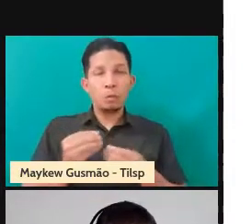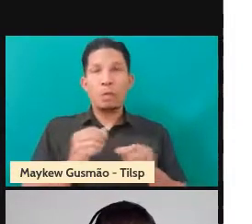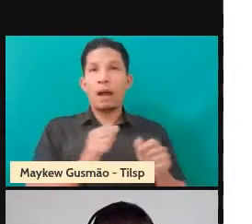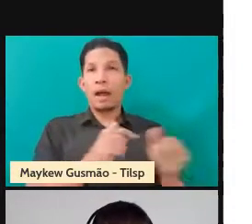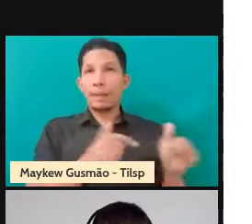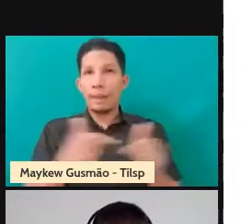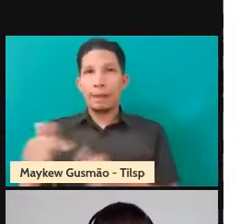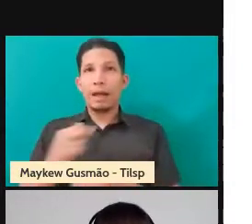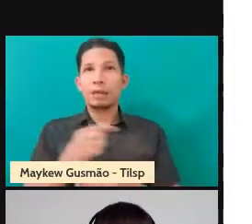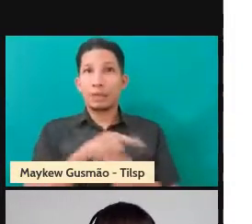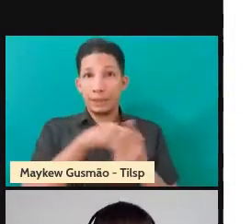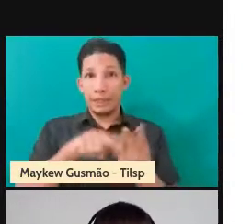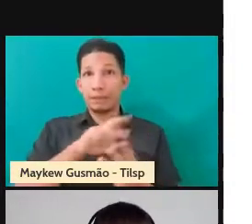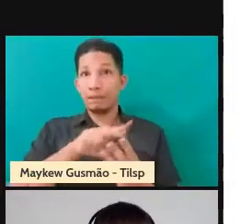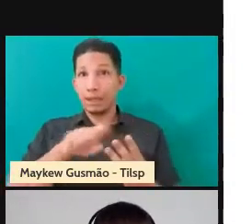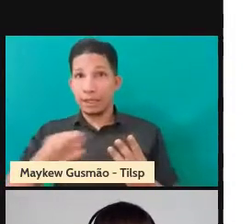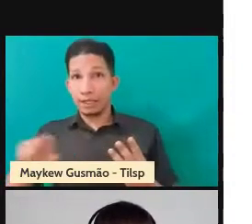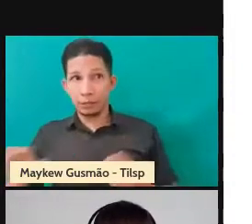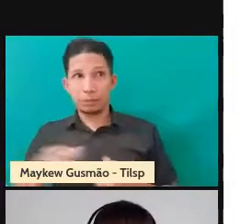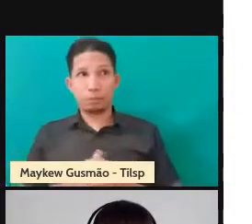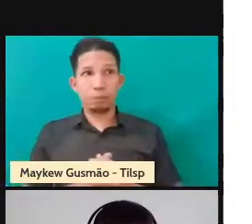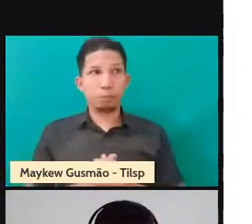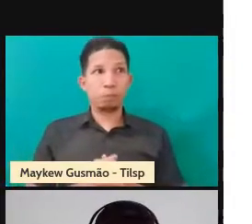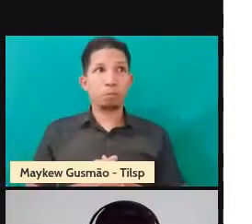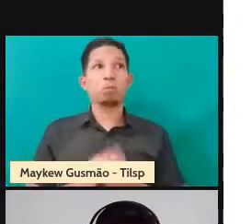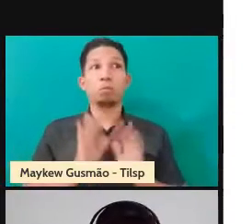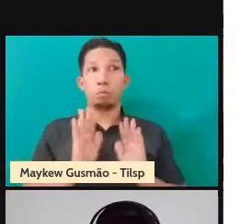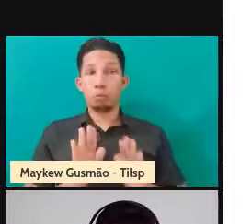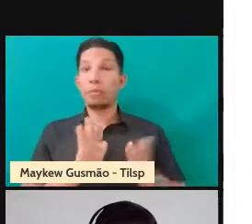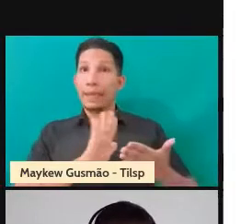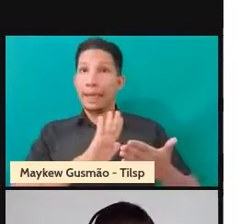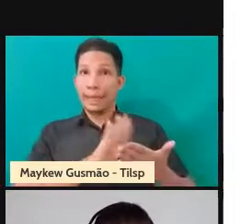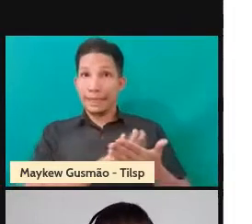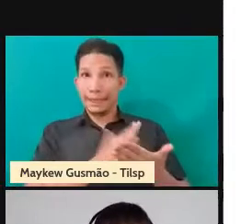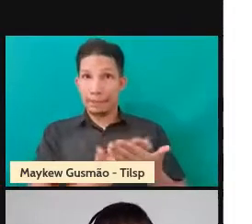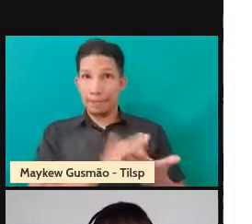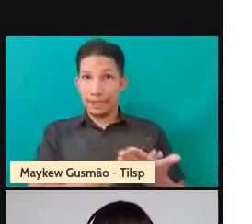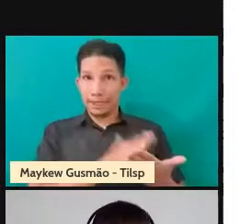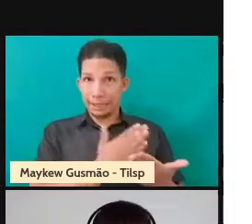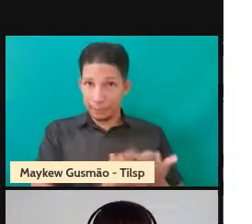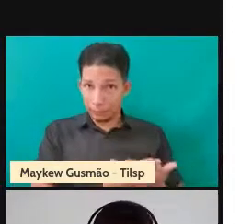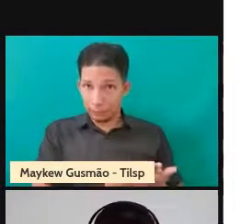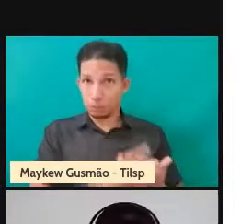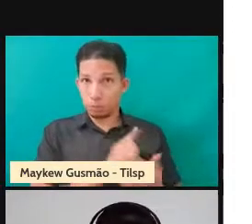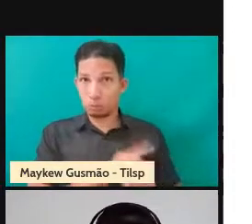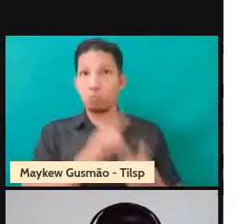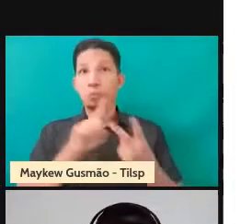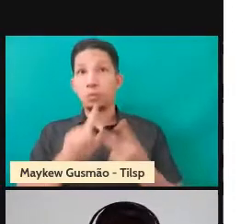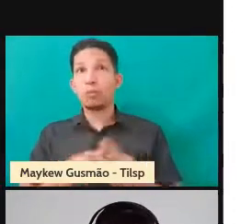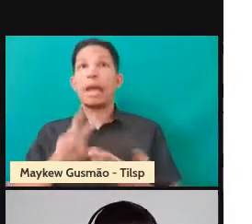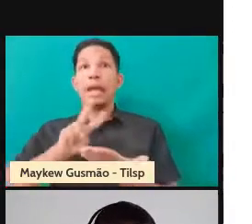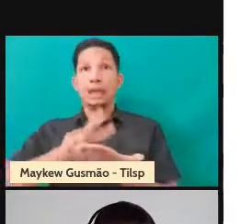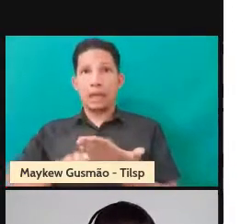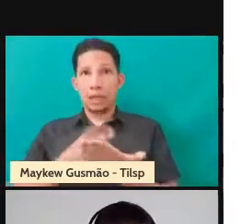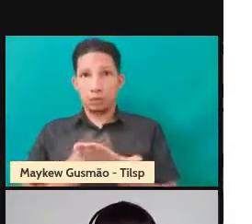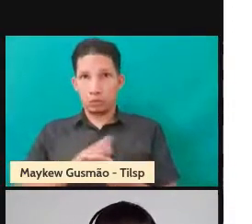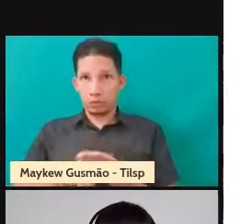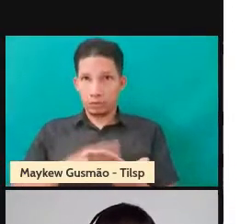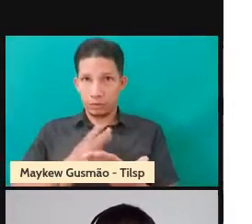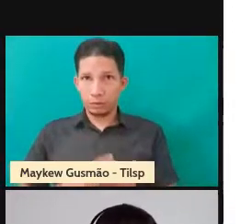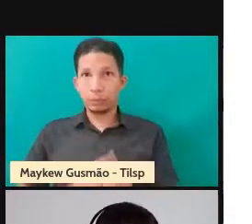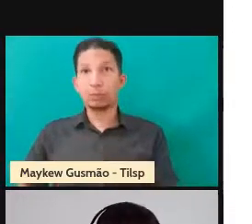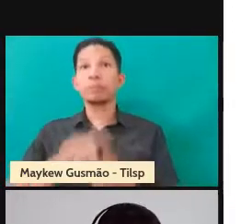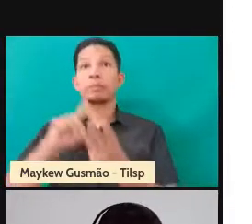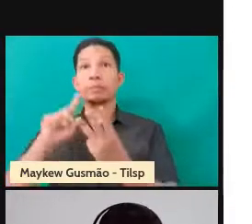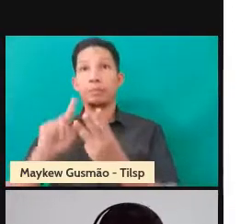dito. Então, atividade de interpretação, atividade de tradução e atividade